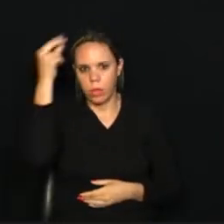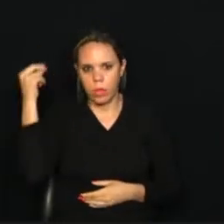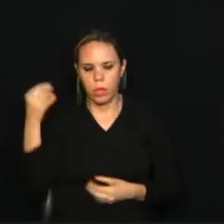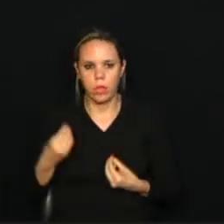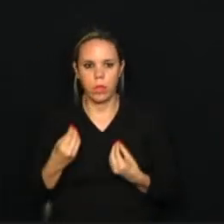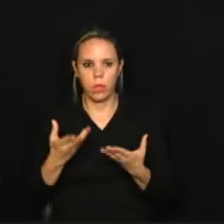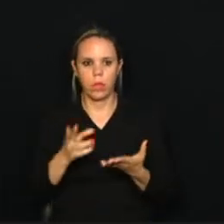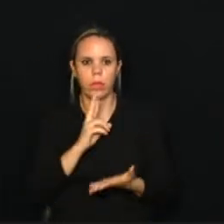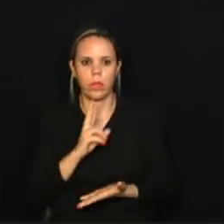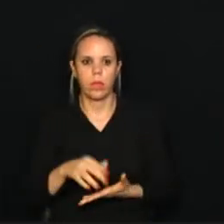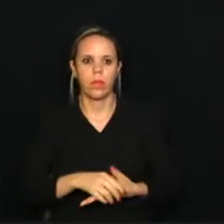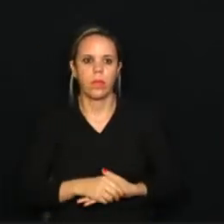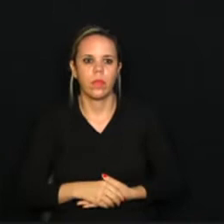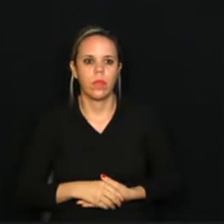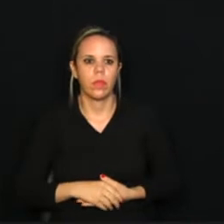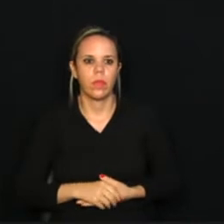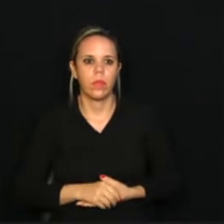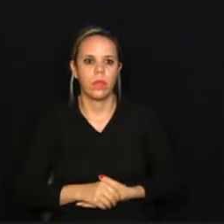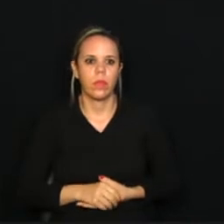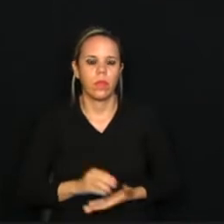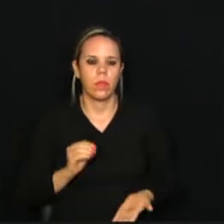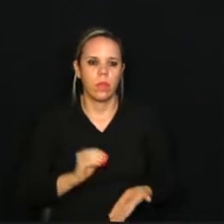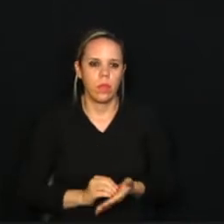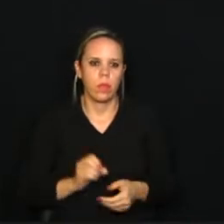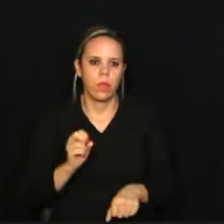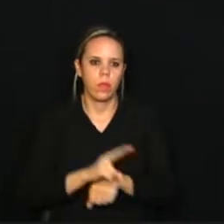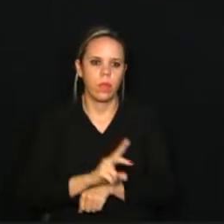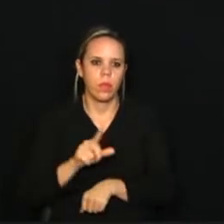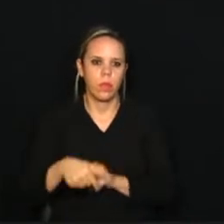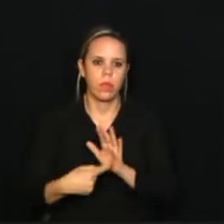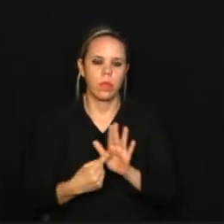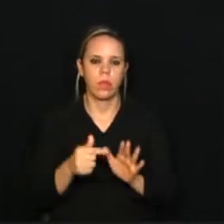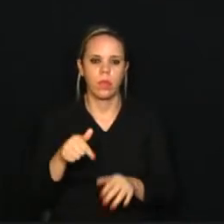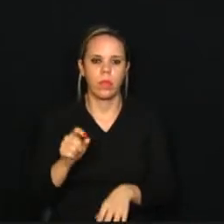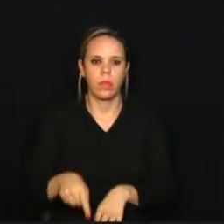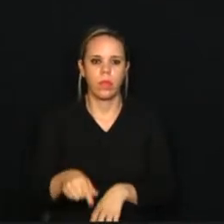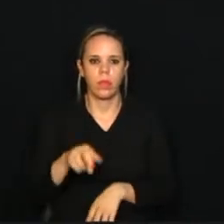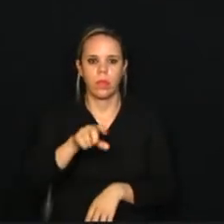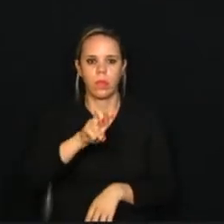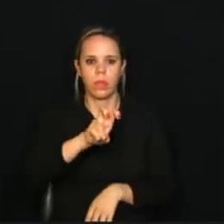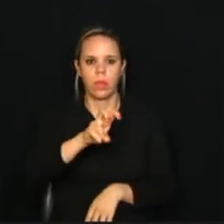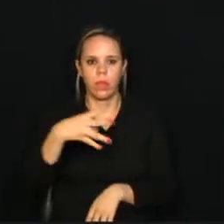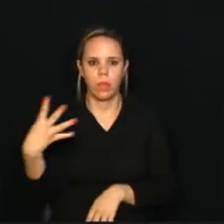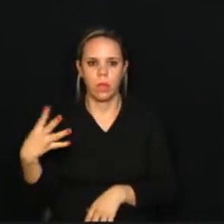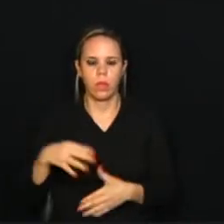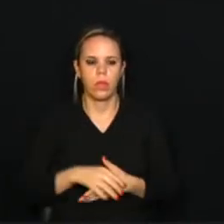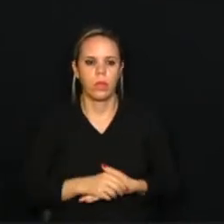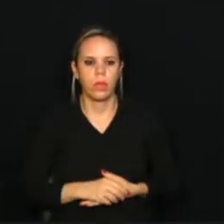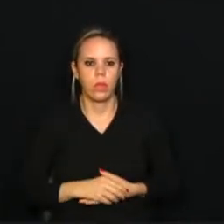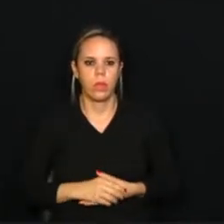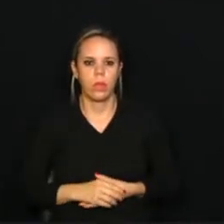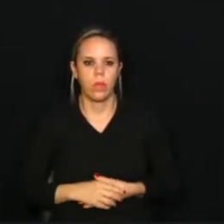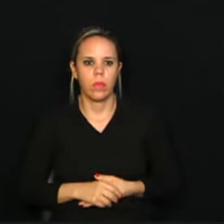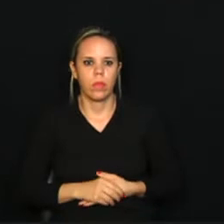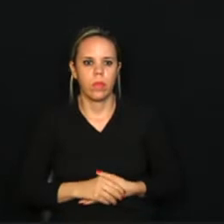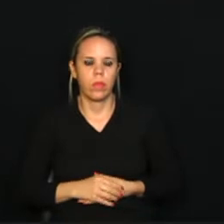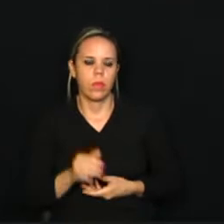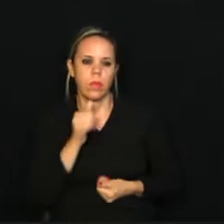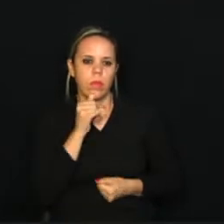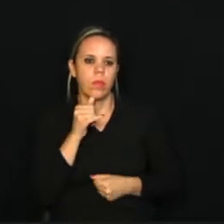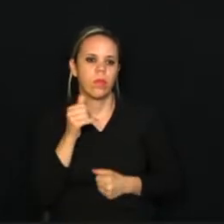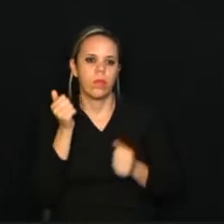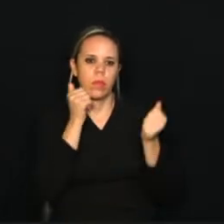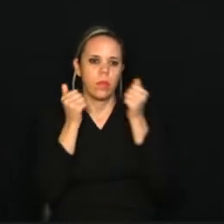essa resposta, né? O déficit apontado era de 7.054. E assim, por exemplo, em julho